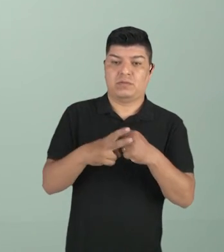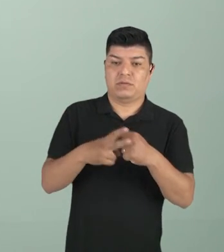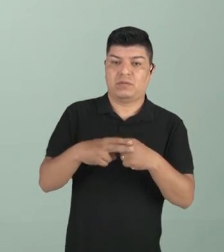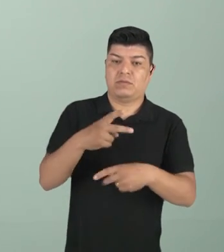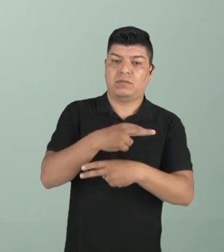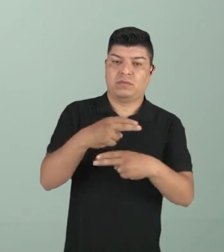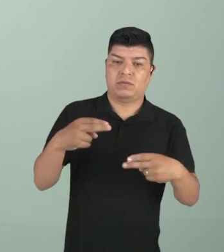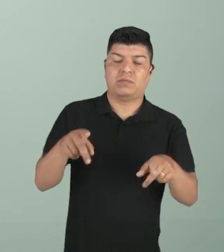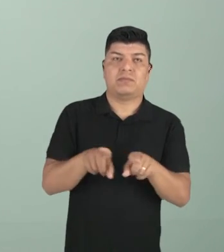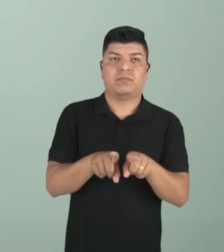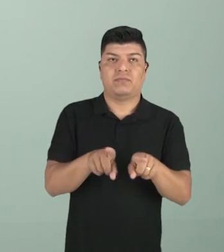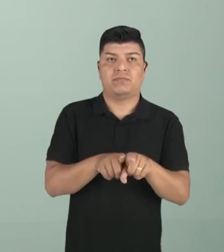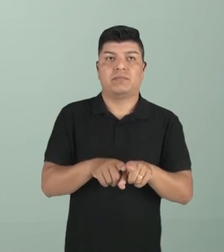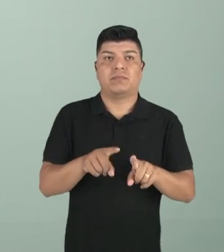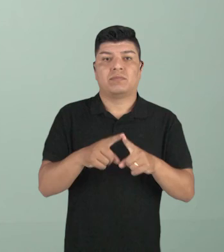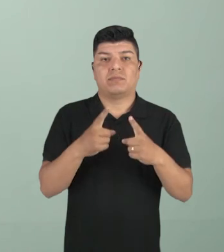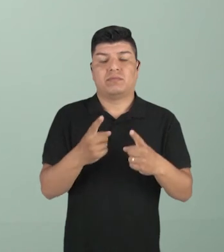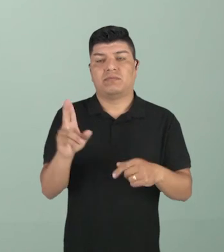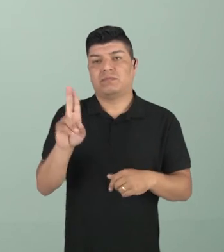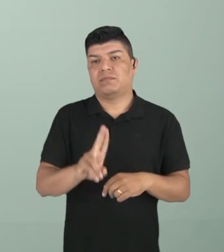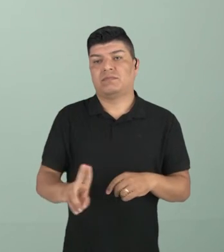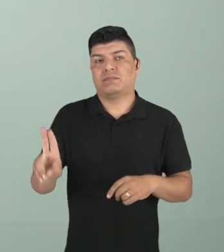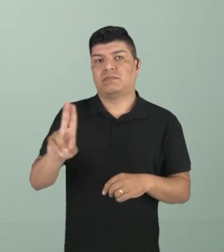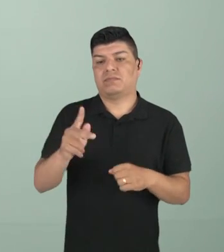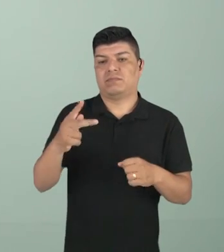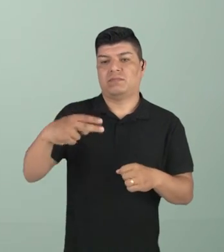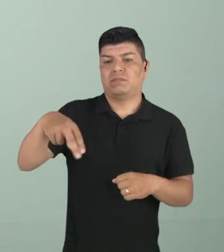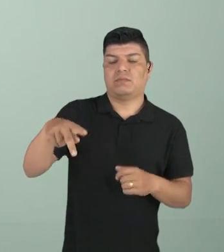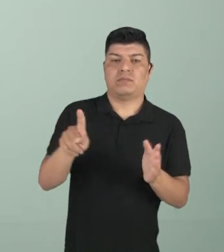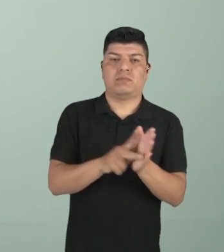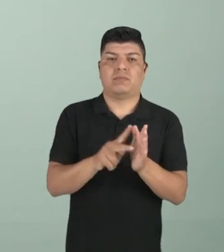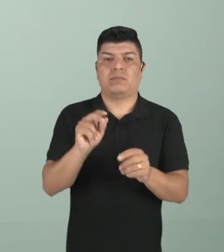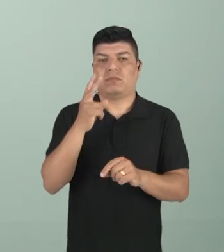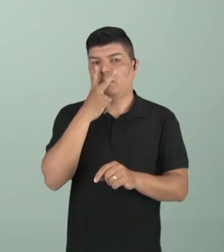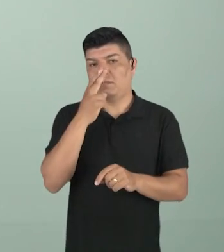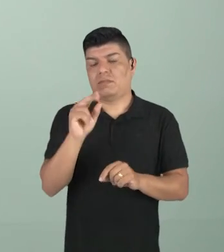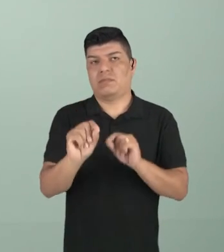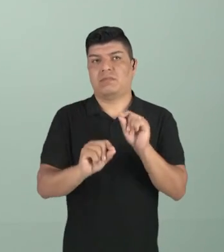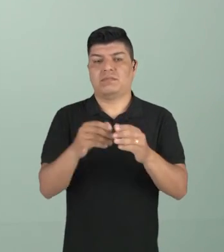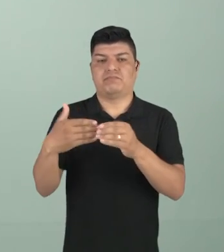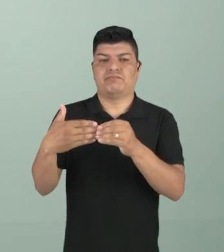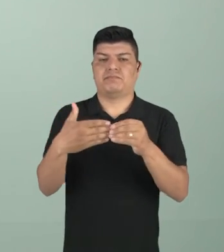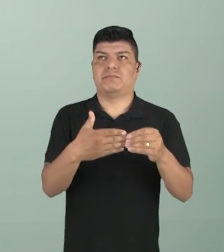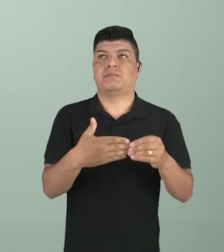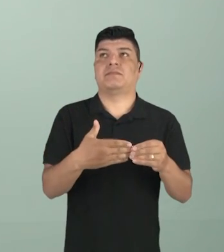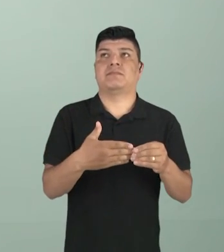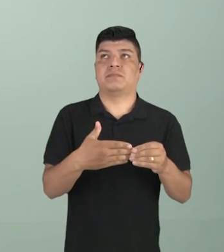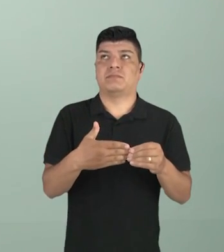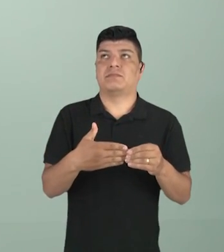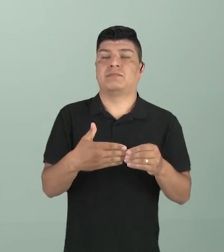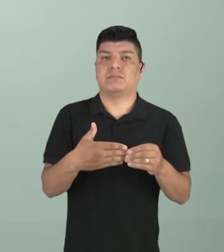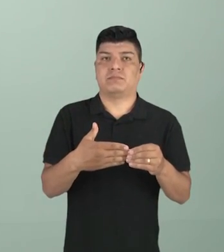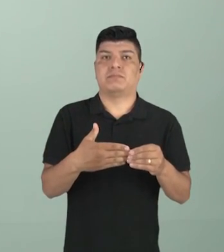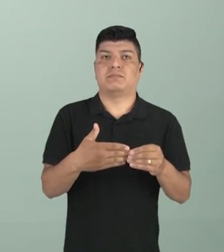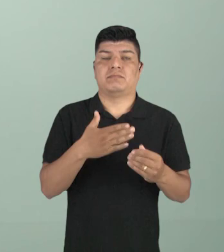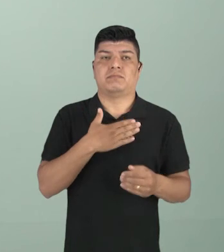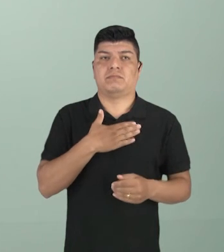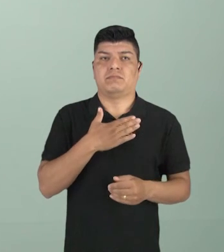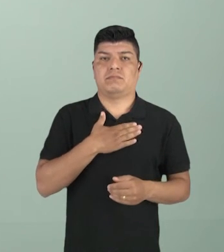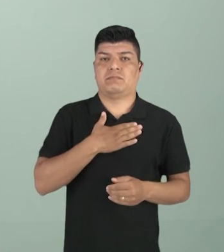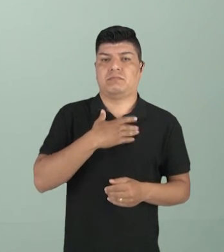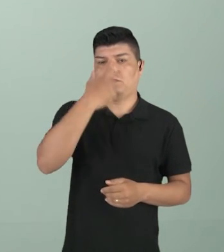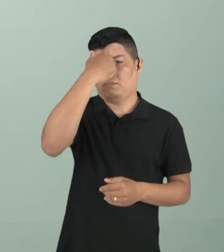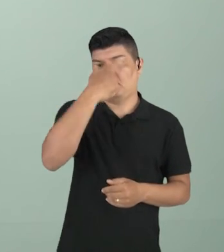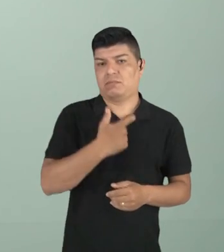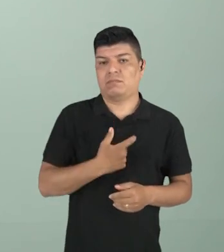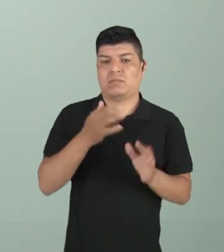objeto. Quando coloca esse pronome pessoal, é como se eu estivesse trazendo o meu sujeito